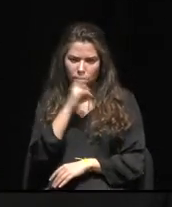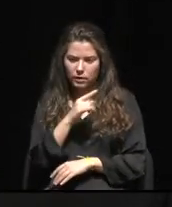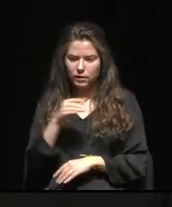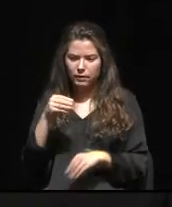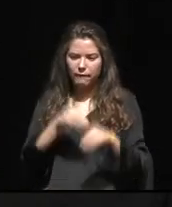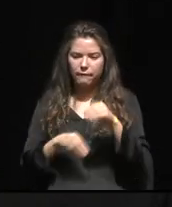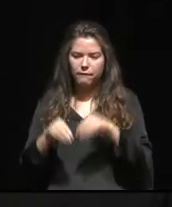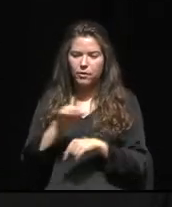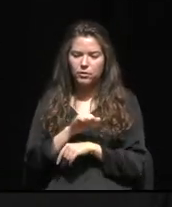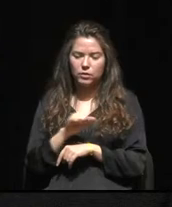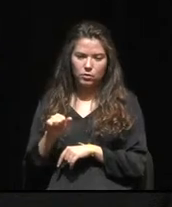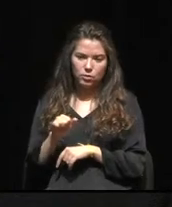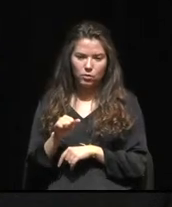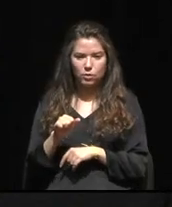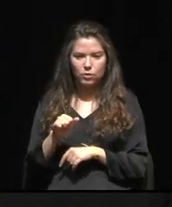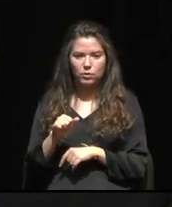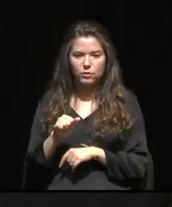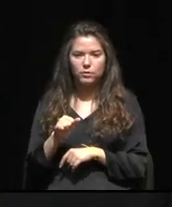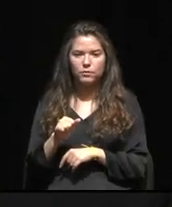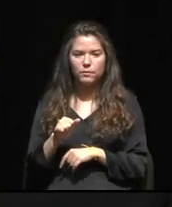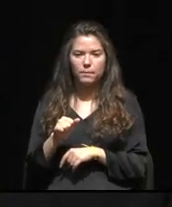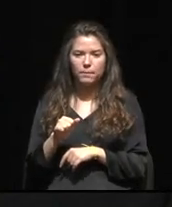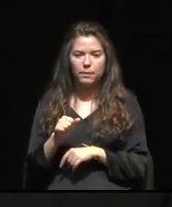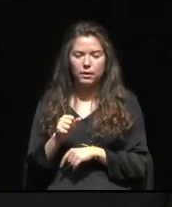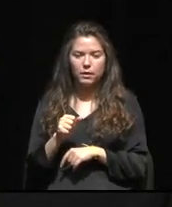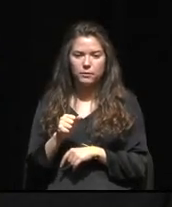contra bloco livre